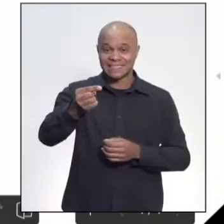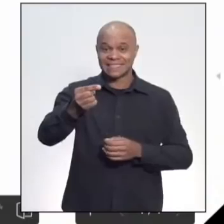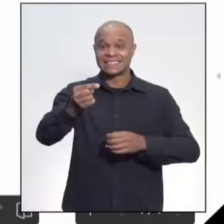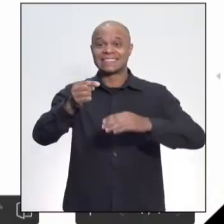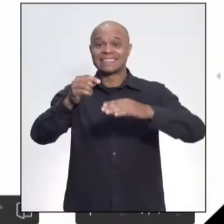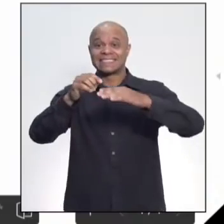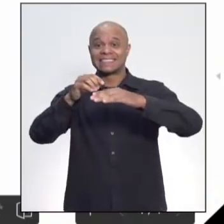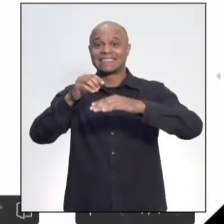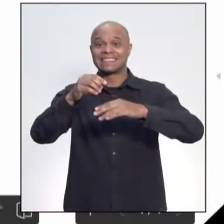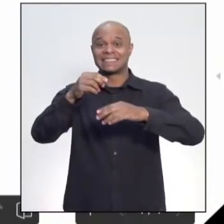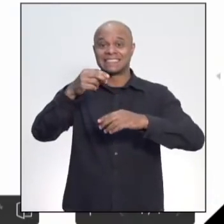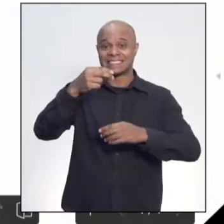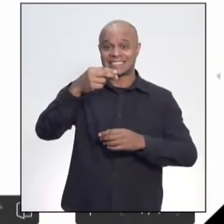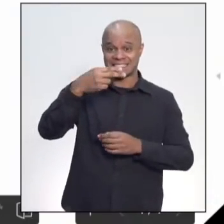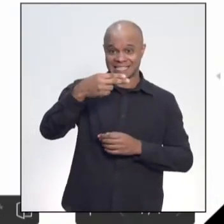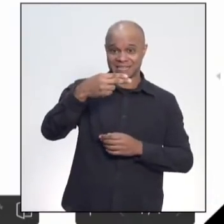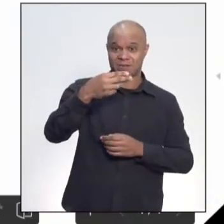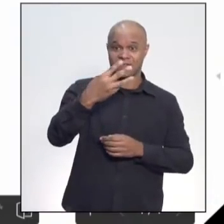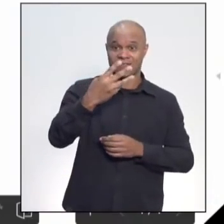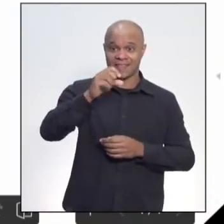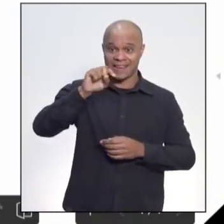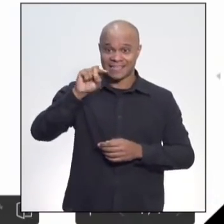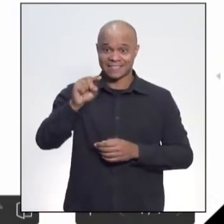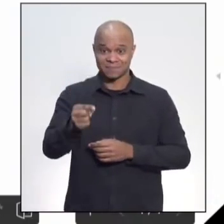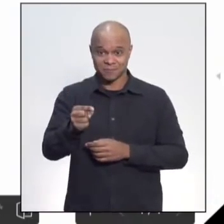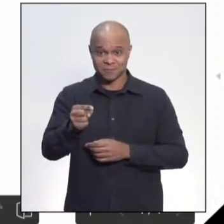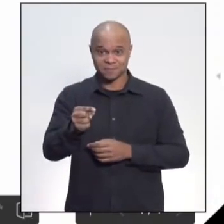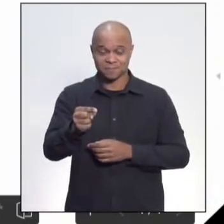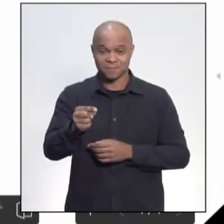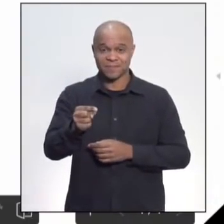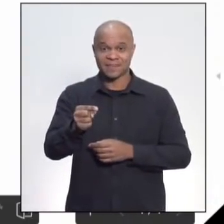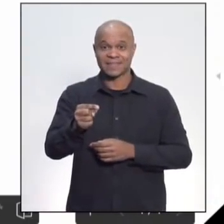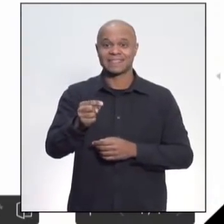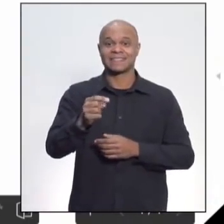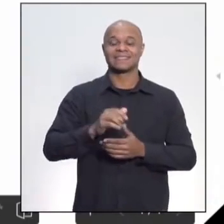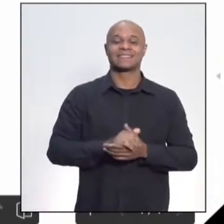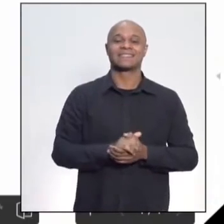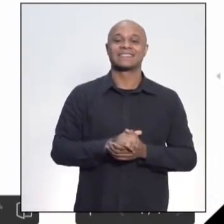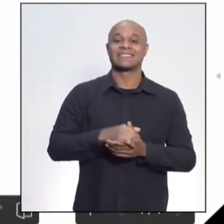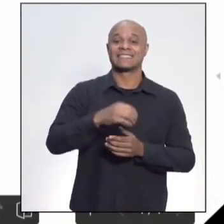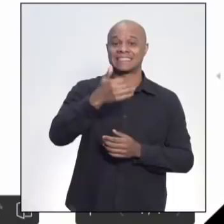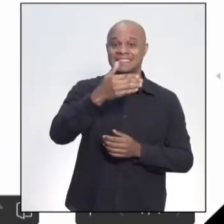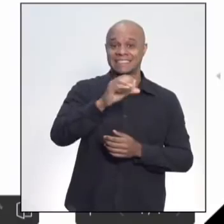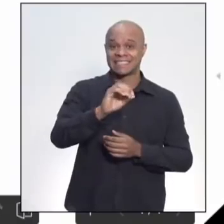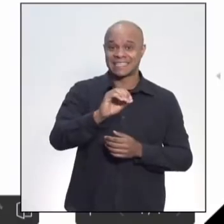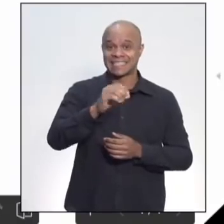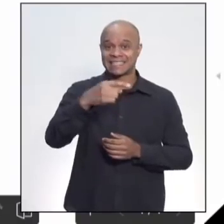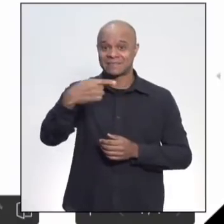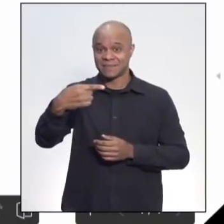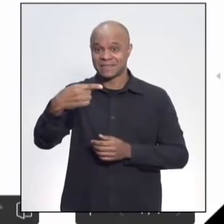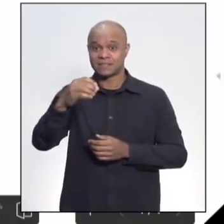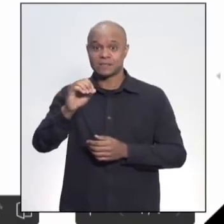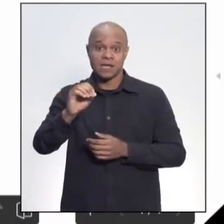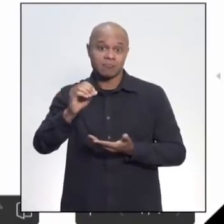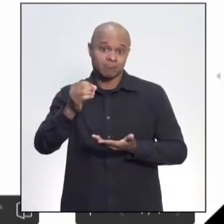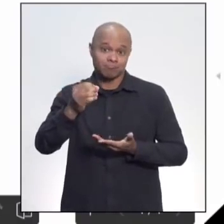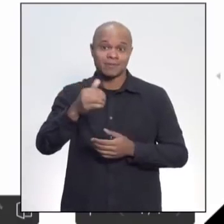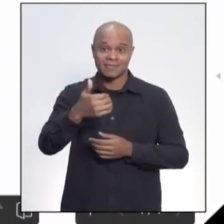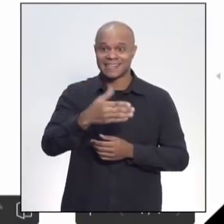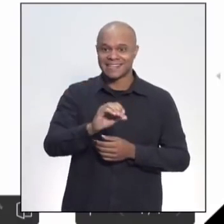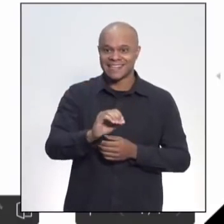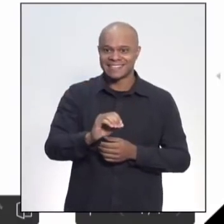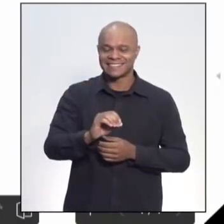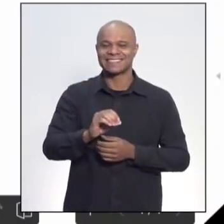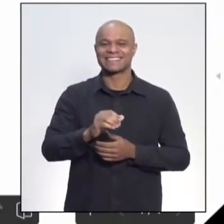já sabe que dá quanto? 3 mil, sim? E aqui embaixo a gente tem 10 menos 0, que dá